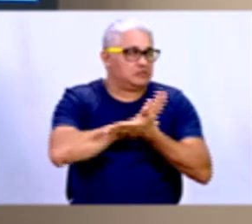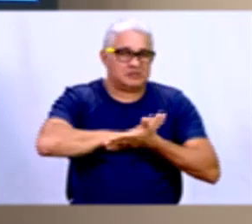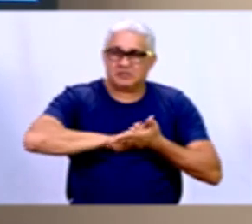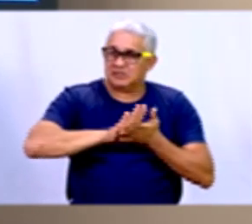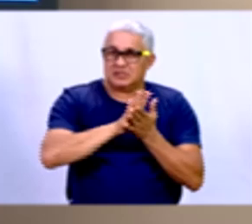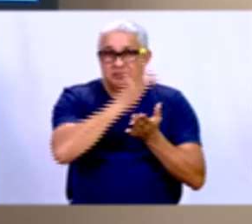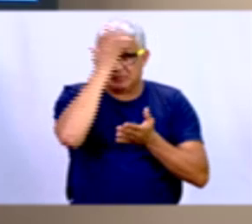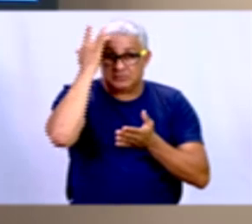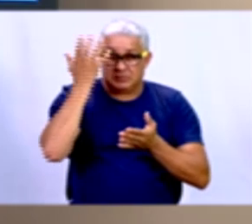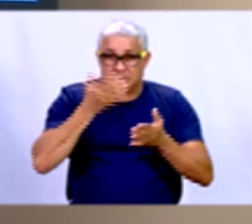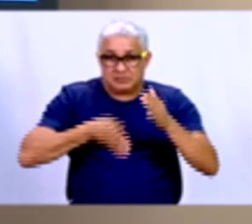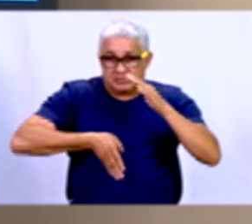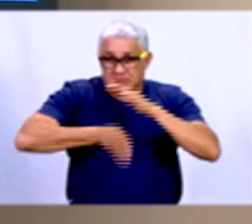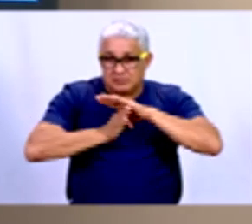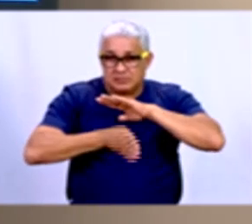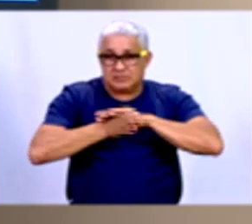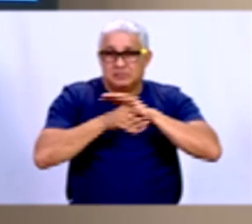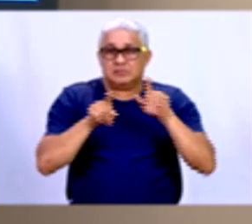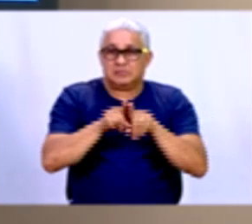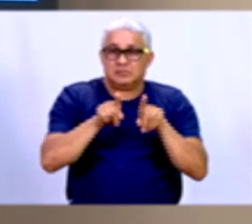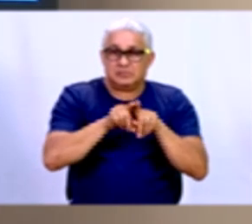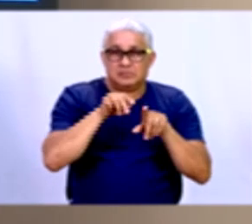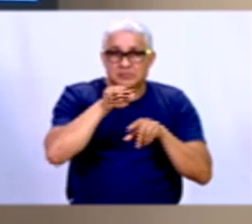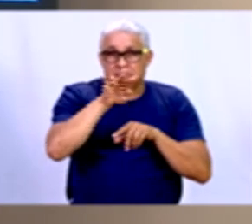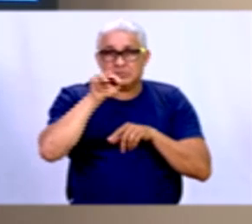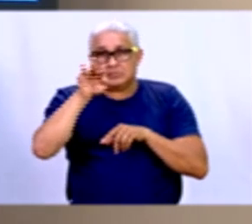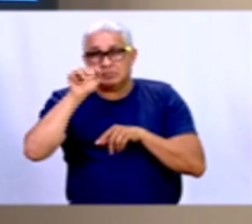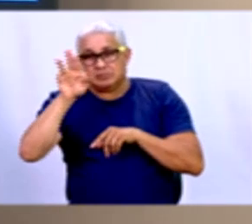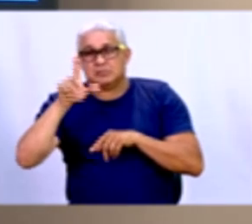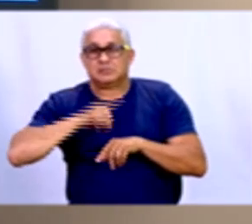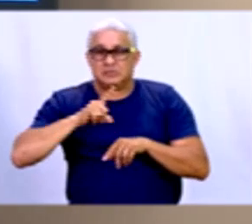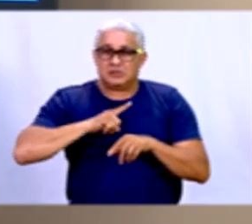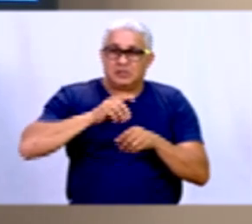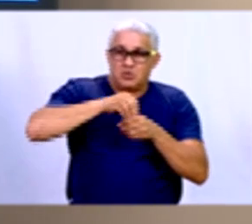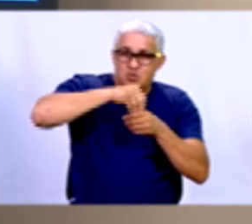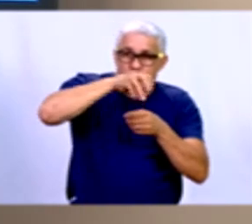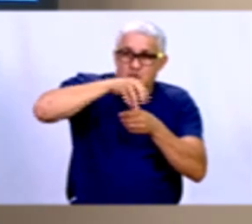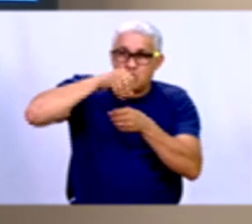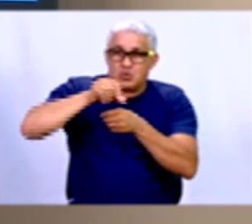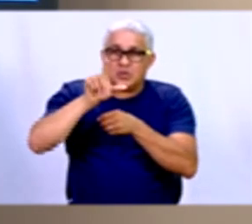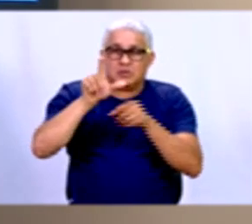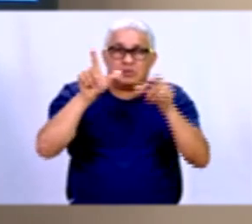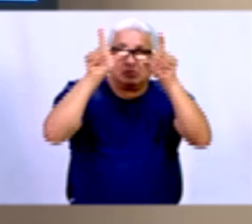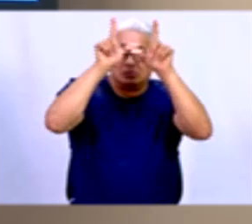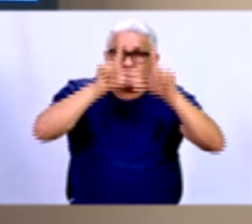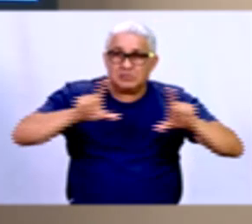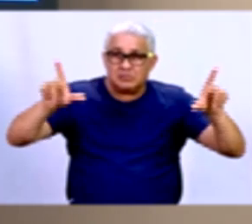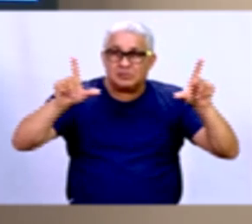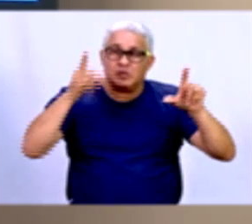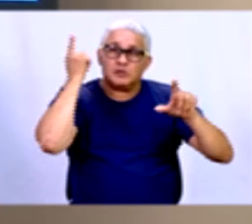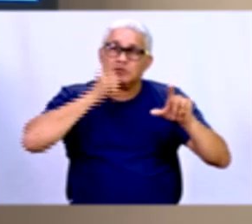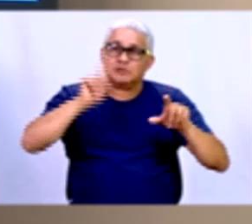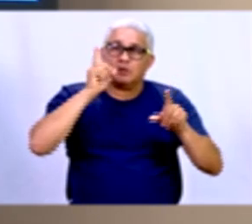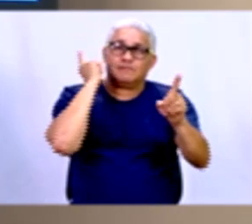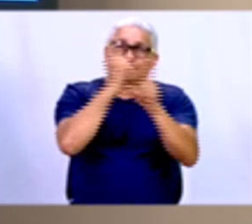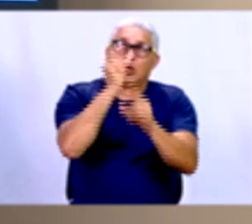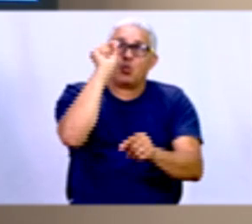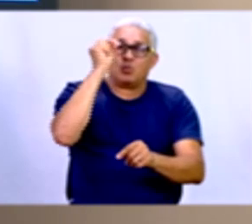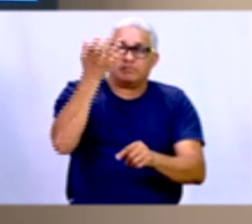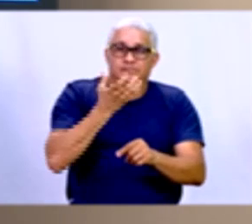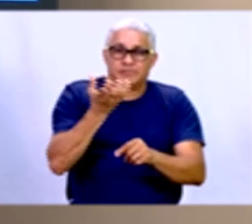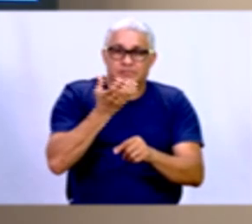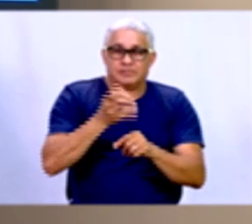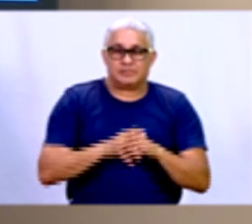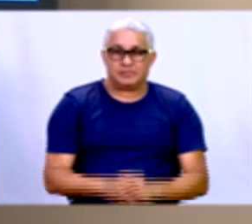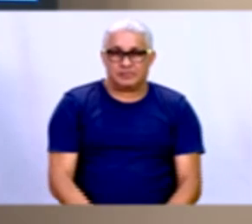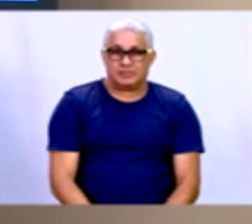acessar. Sites que possuem muito conteúdo na tela e você não consegue descobrir o que é que você quer ali